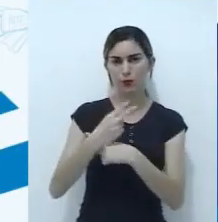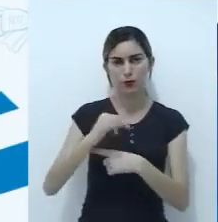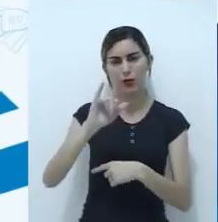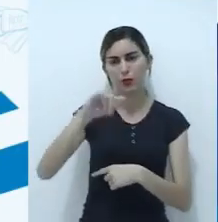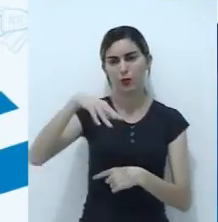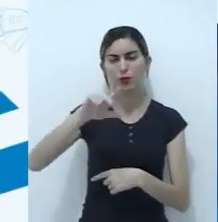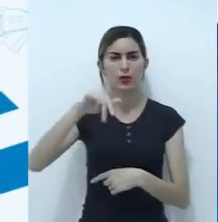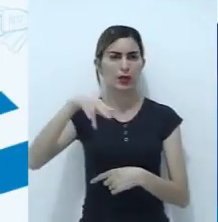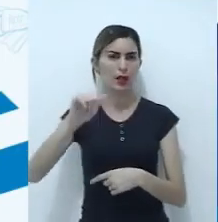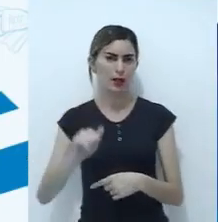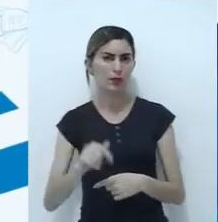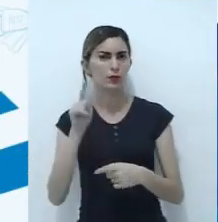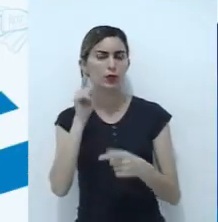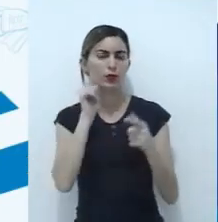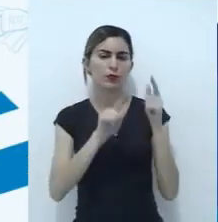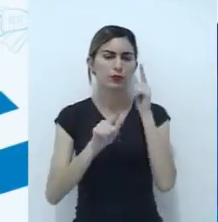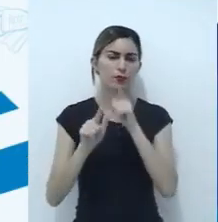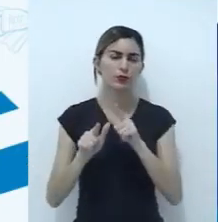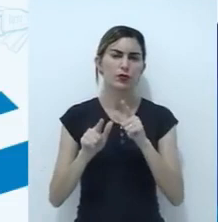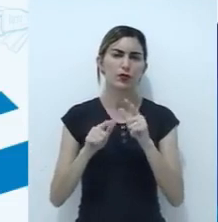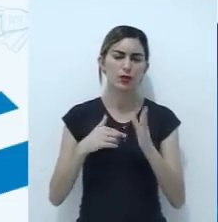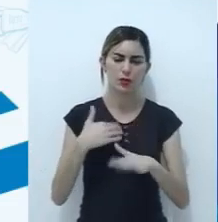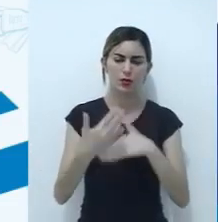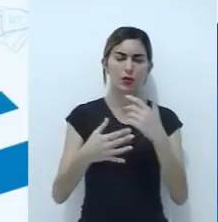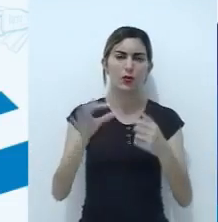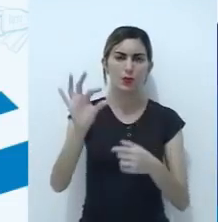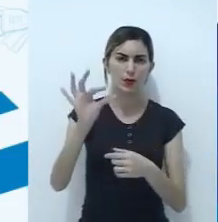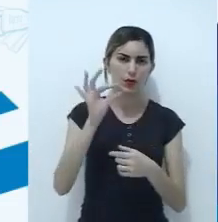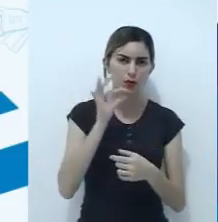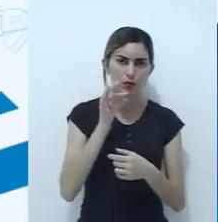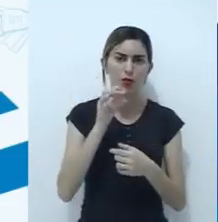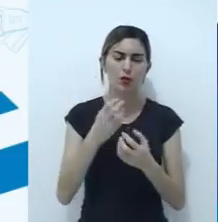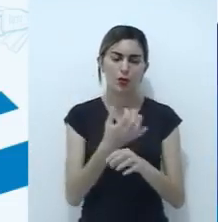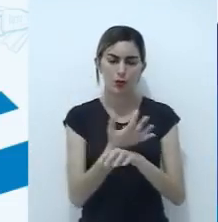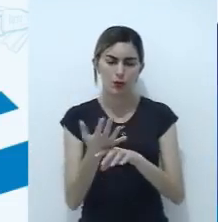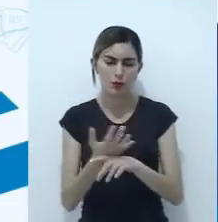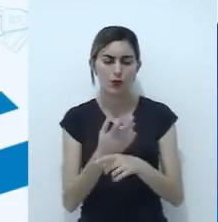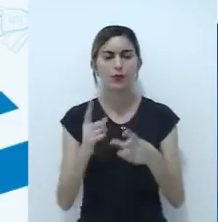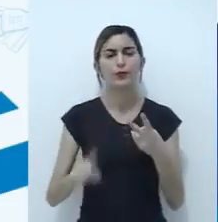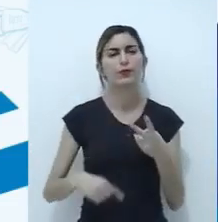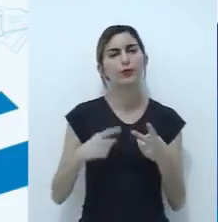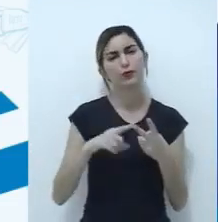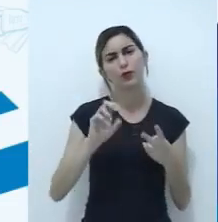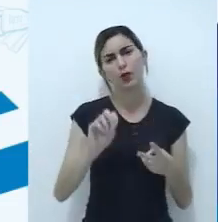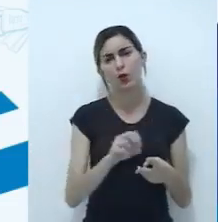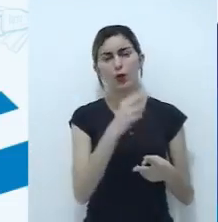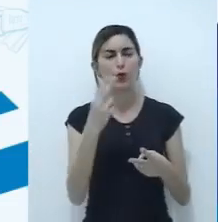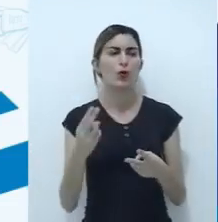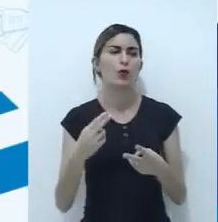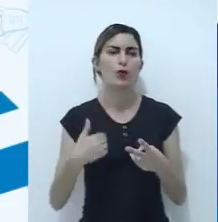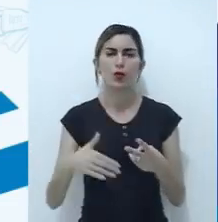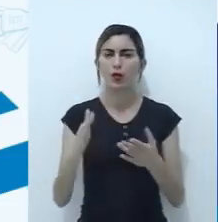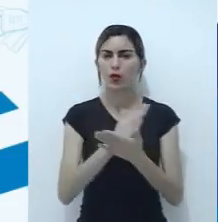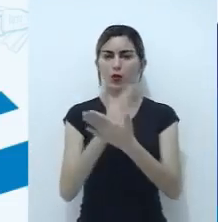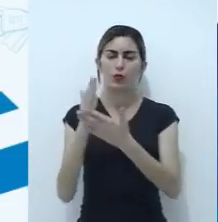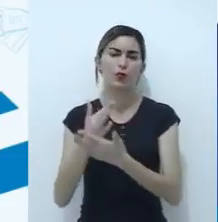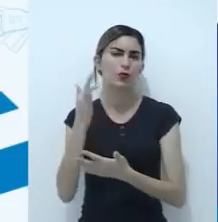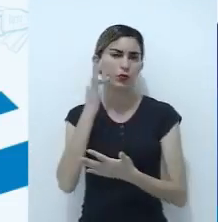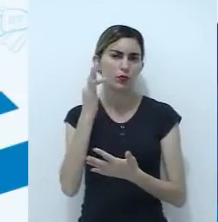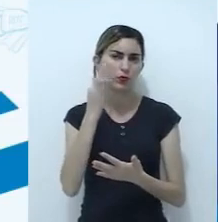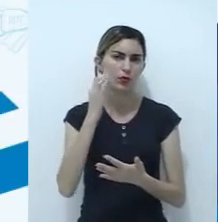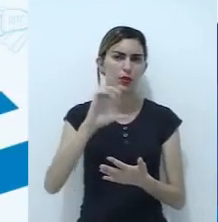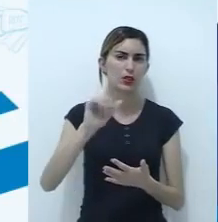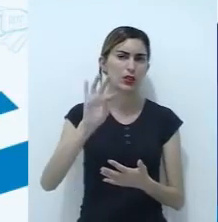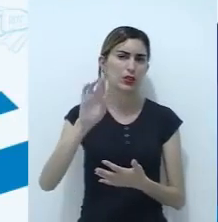imunidade, que você pode adquirir através das pastilhas efervescentes ou através de algumas